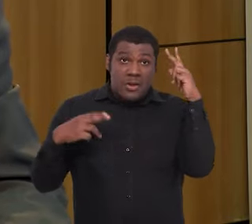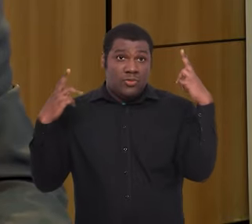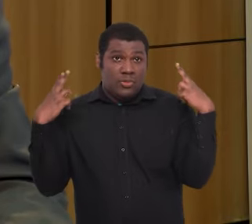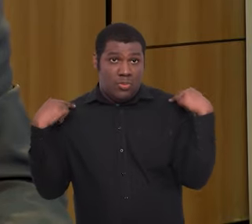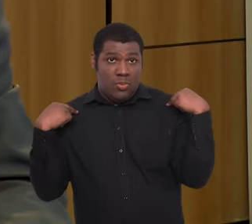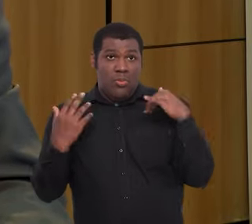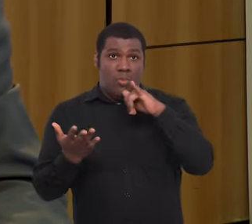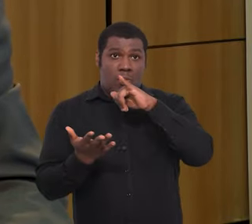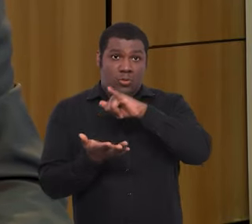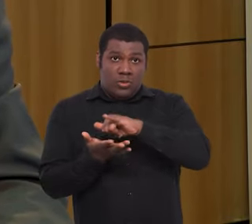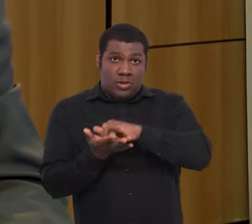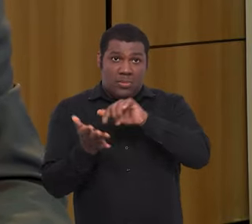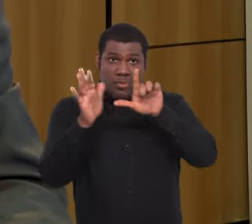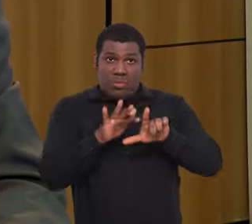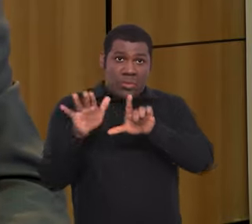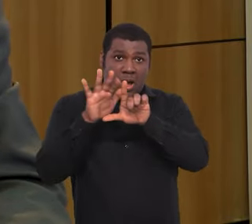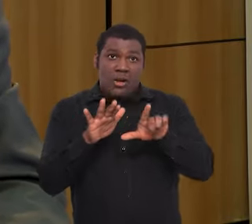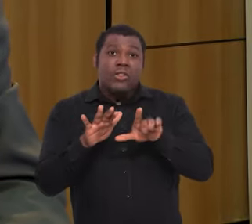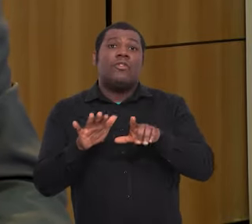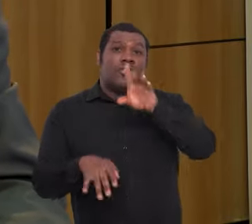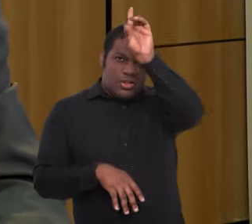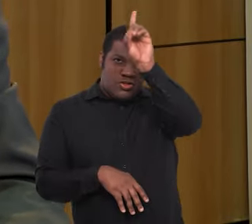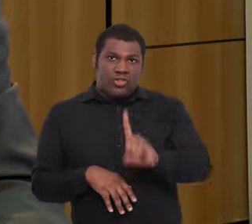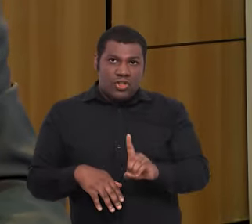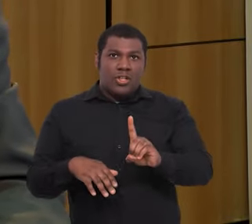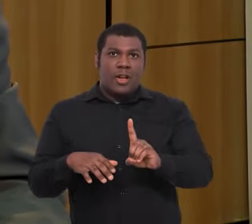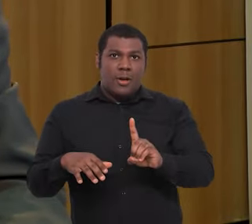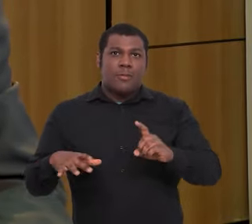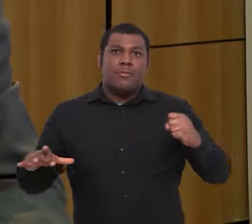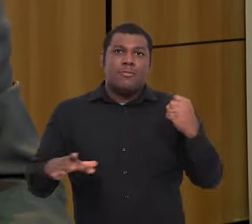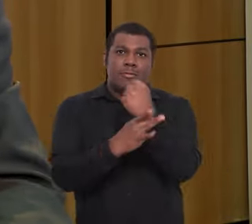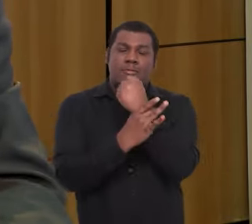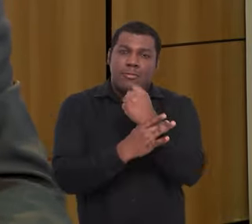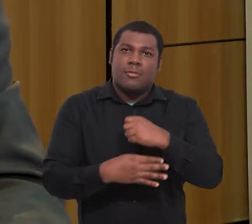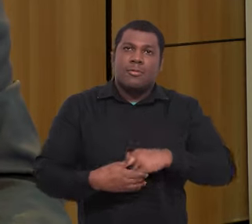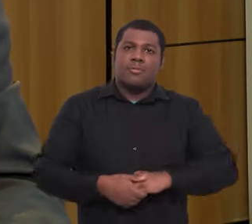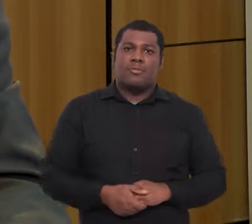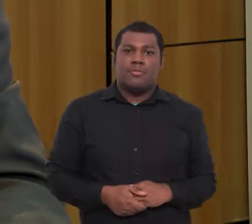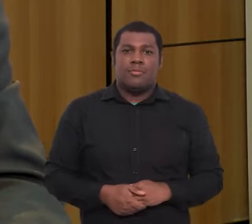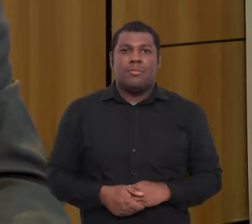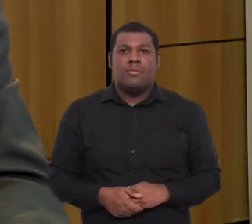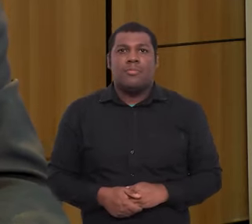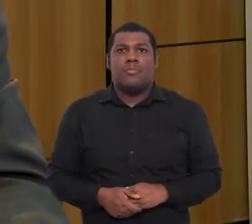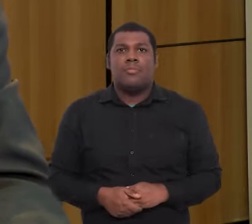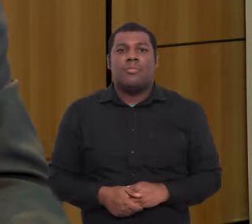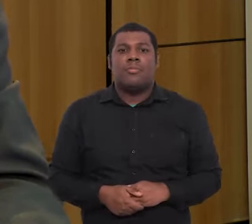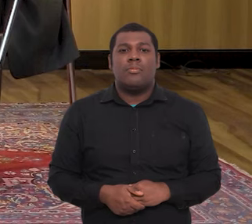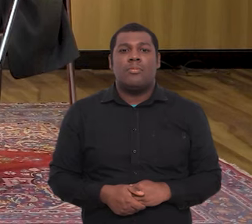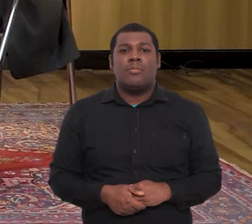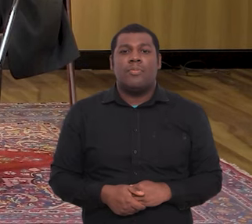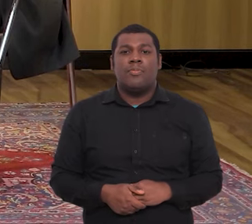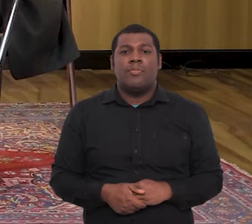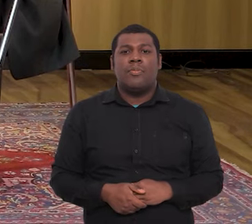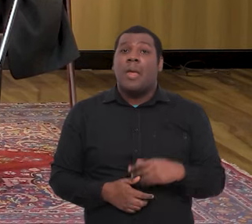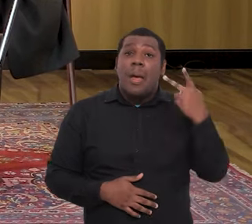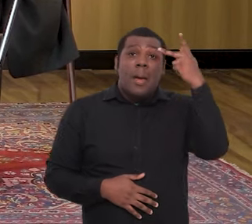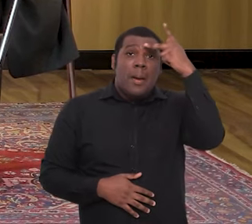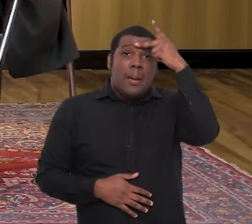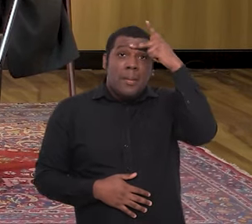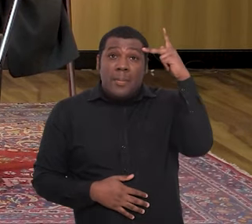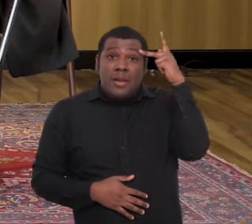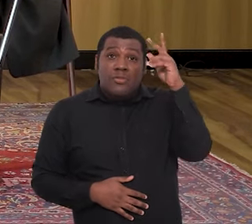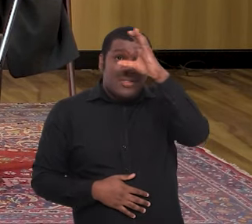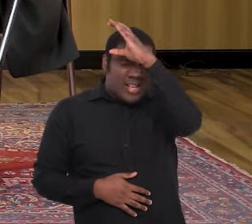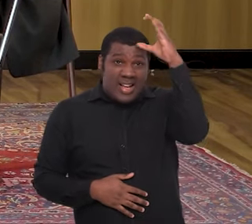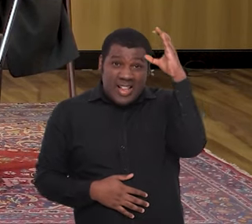motorista de aplicativos para garantir o seu direito outra coisa a vai encarecer pro passageiro Olha